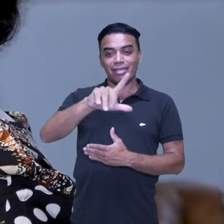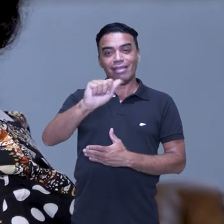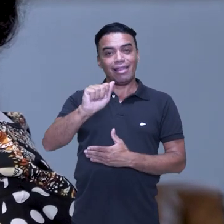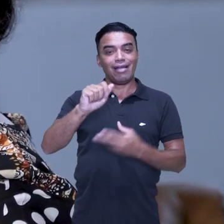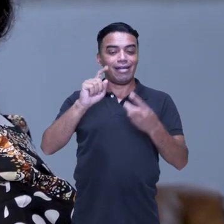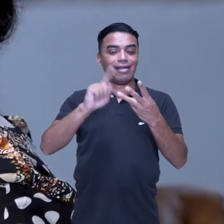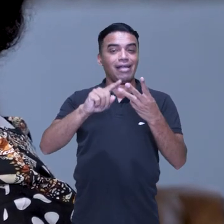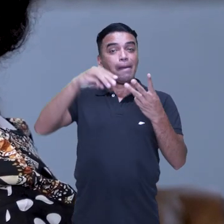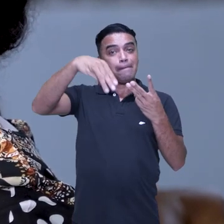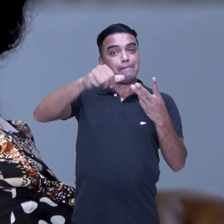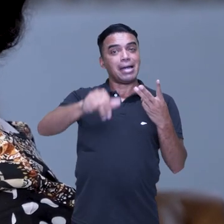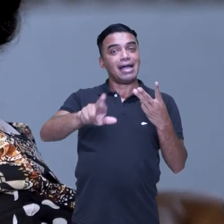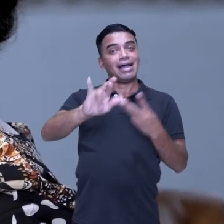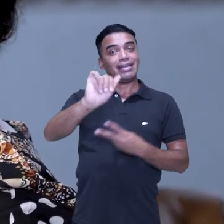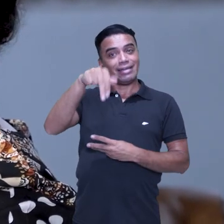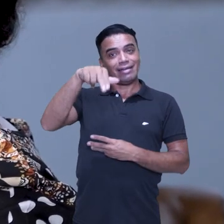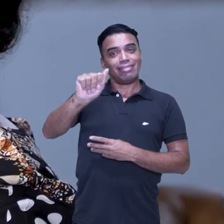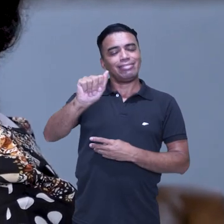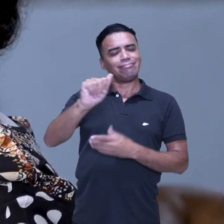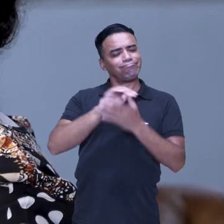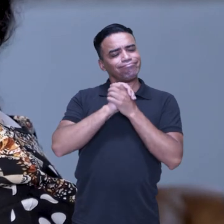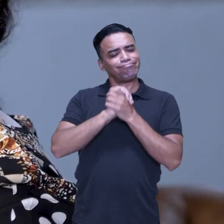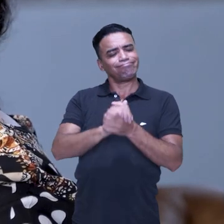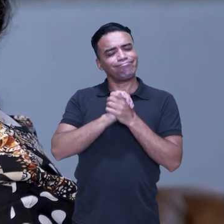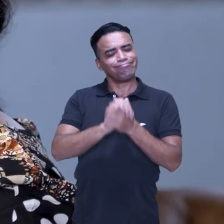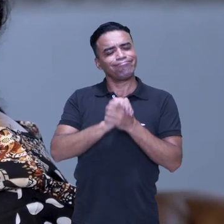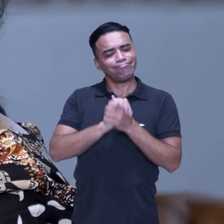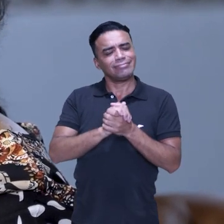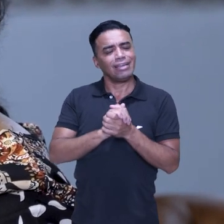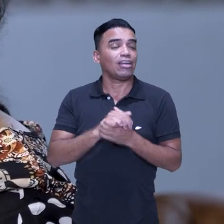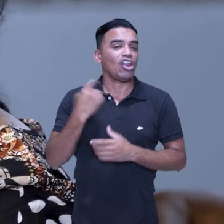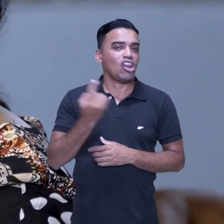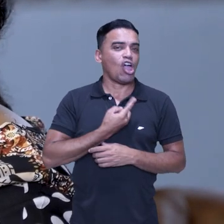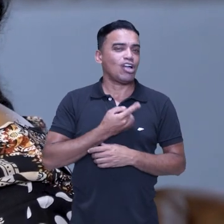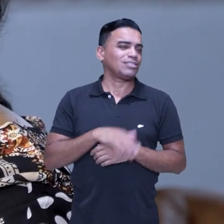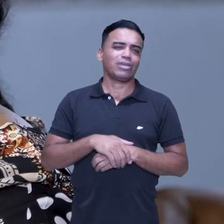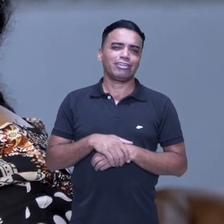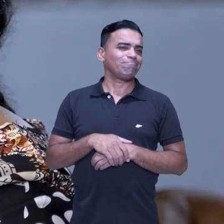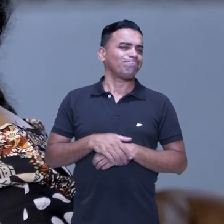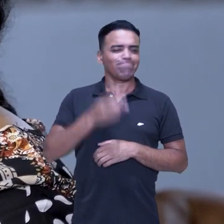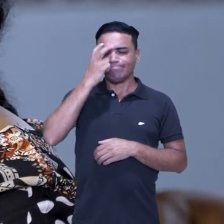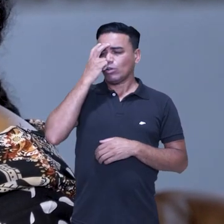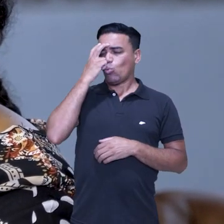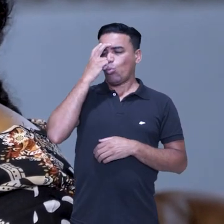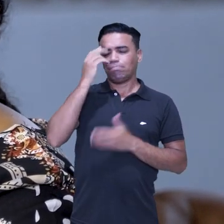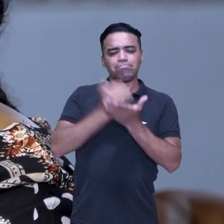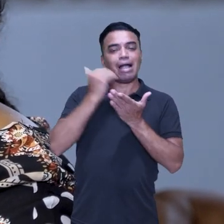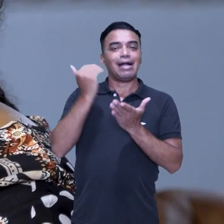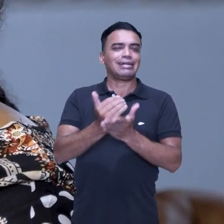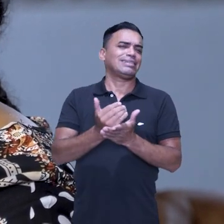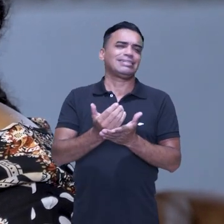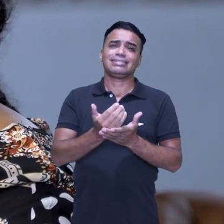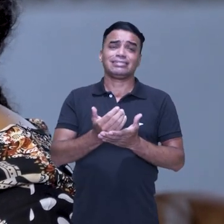né? Parabéns para vocês, nos deixou um pouco mais cultos, que esse assunto parece que